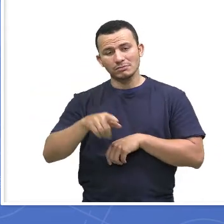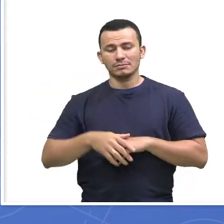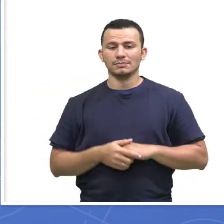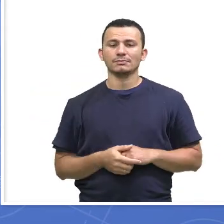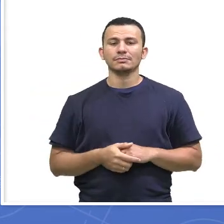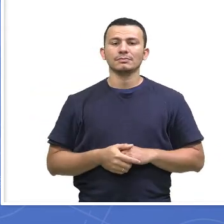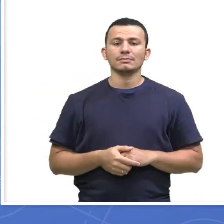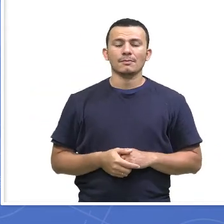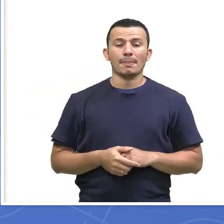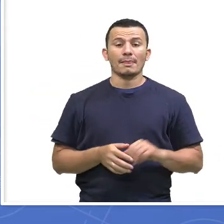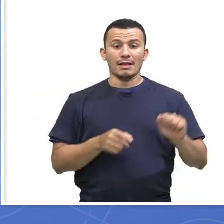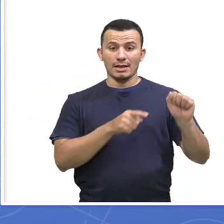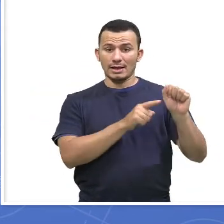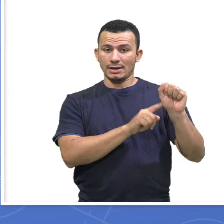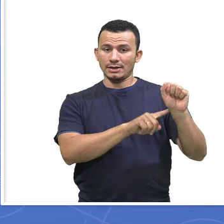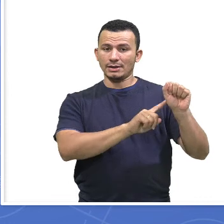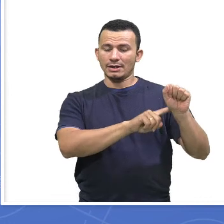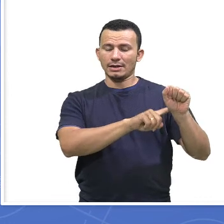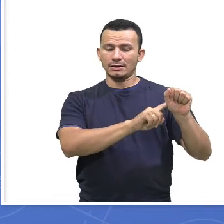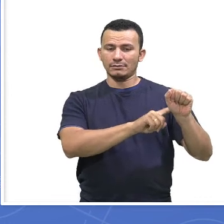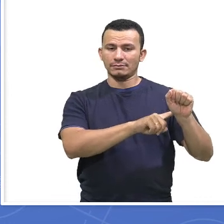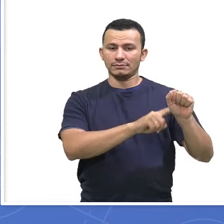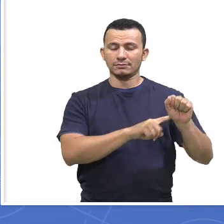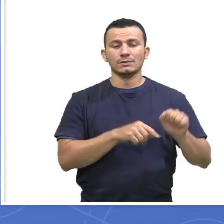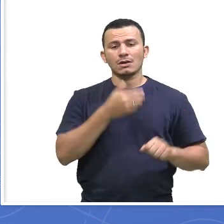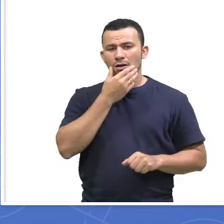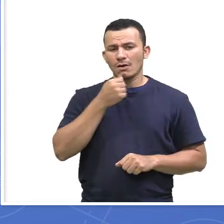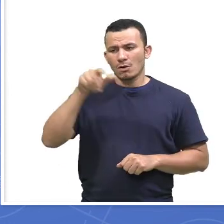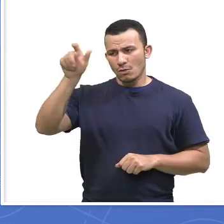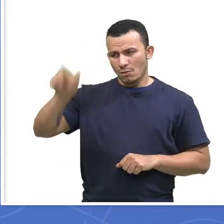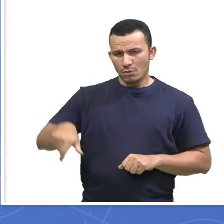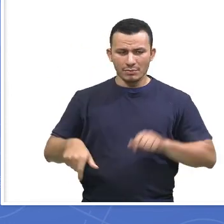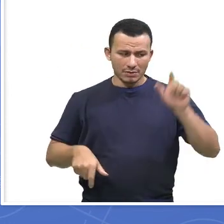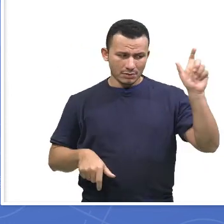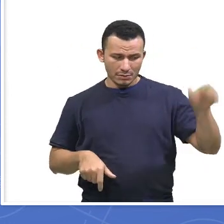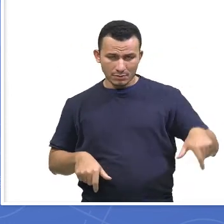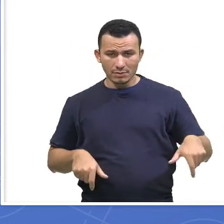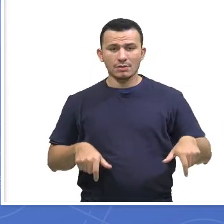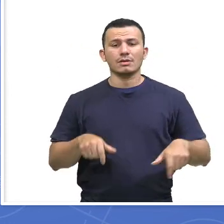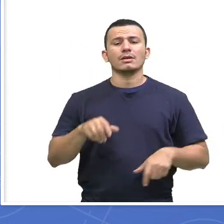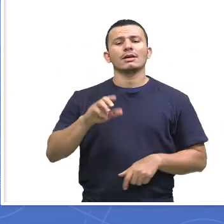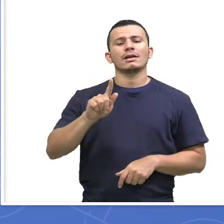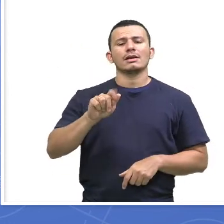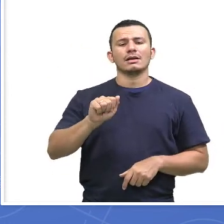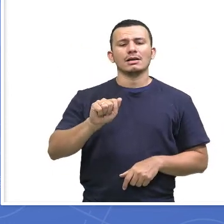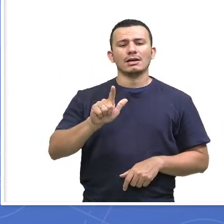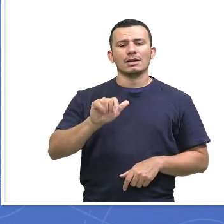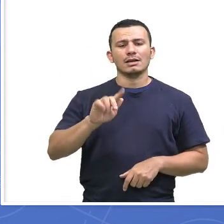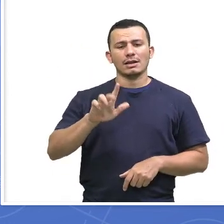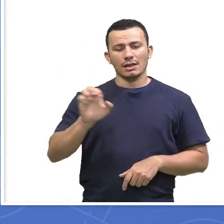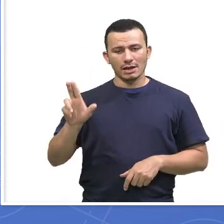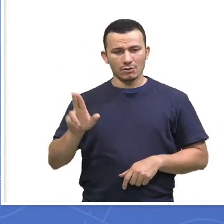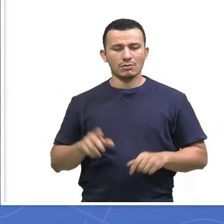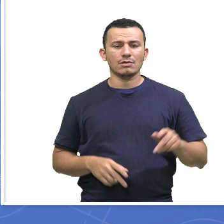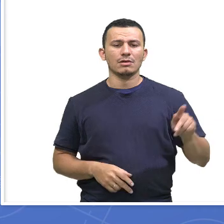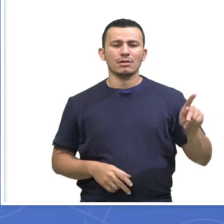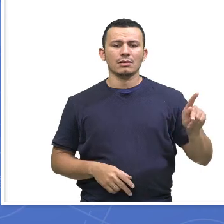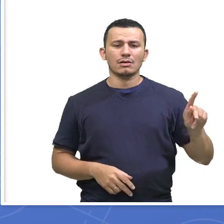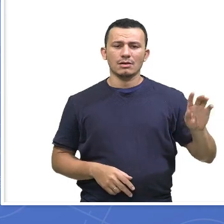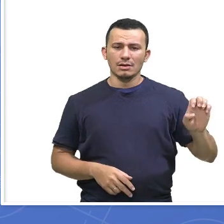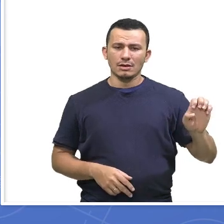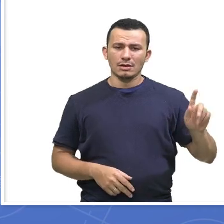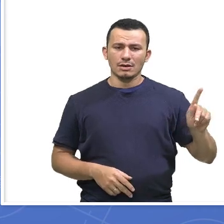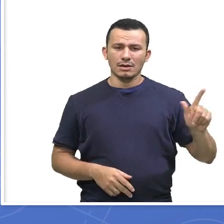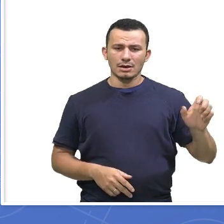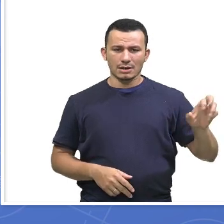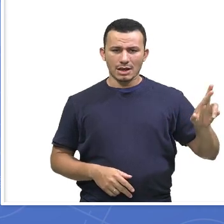olha, quando fala na letra A que o Galileu e o Kepler, o universo era regido pela vontade de Deus, então